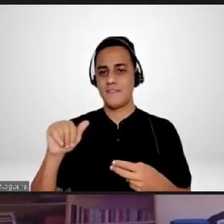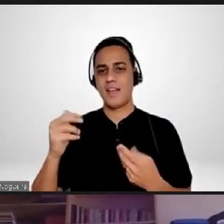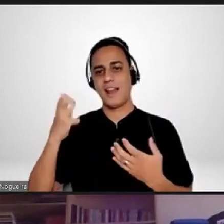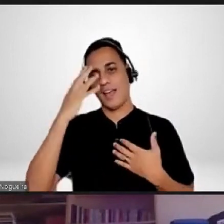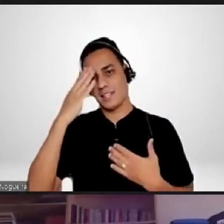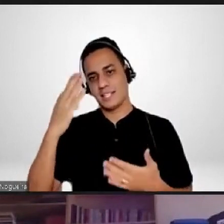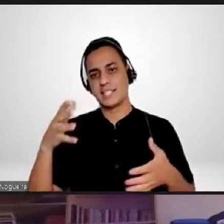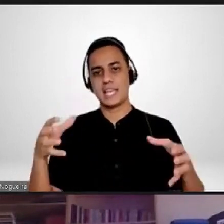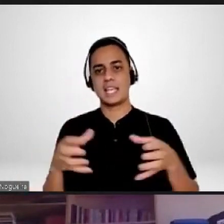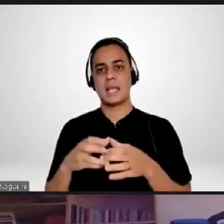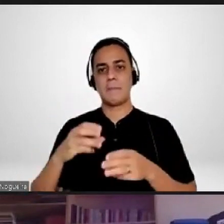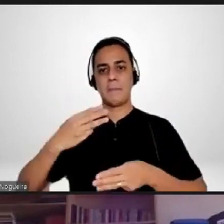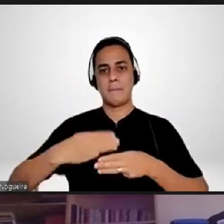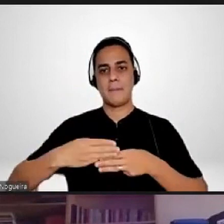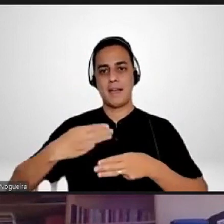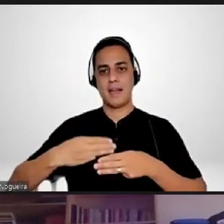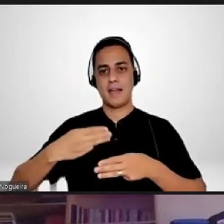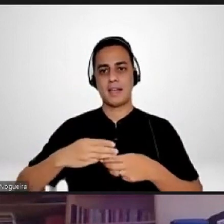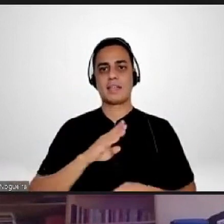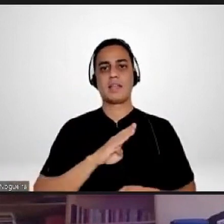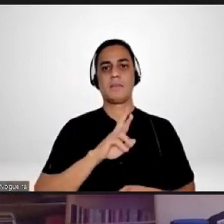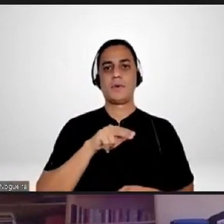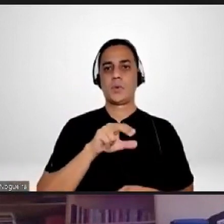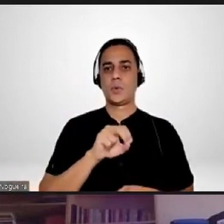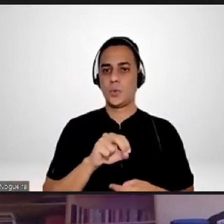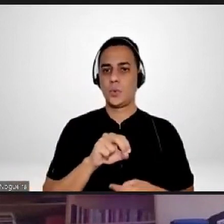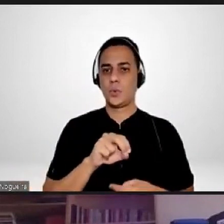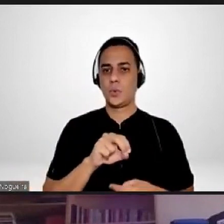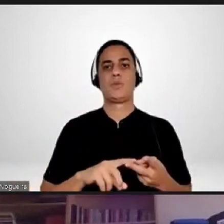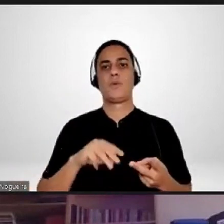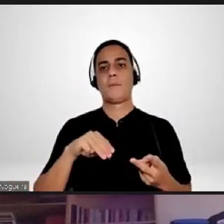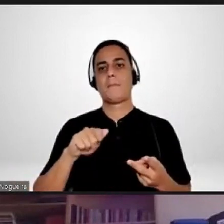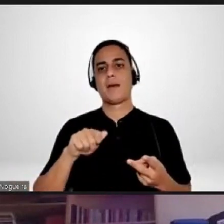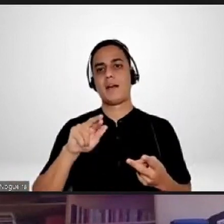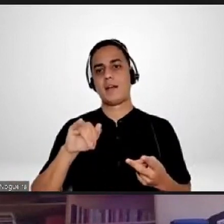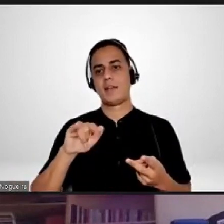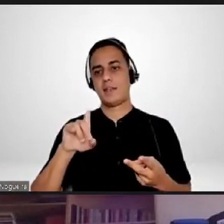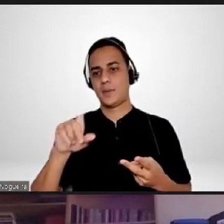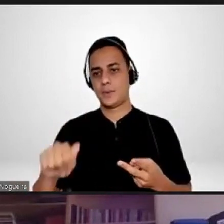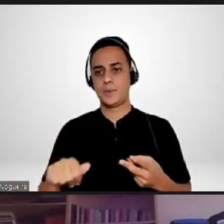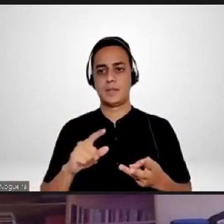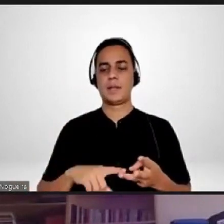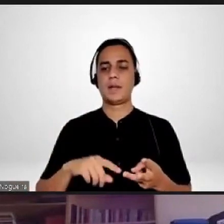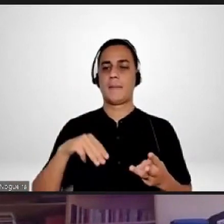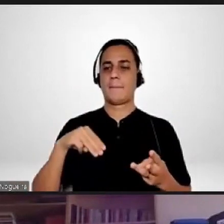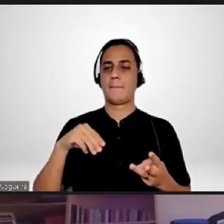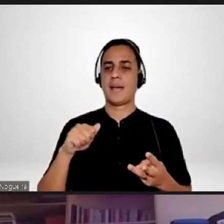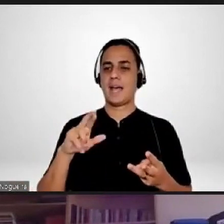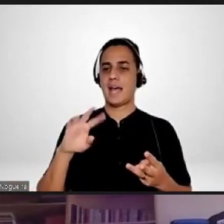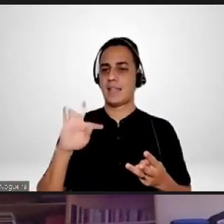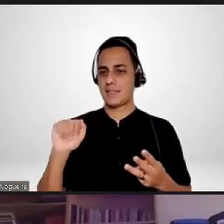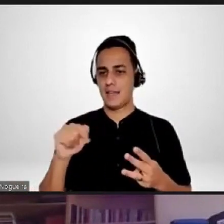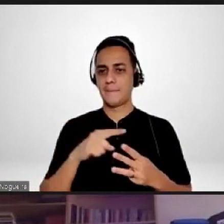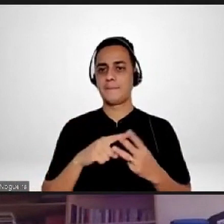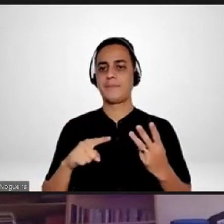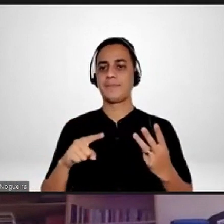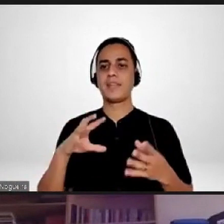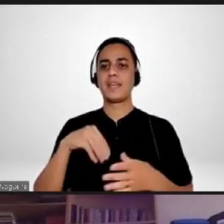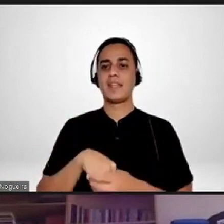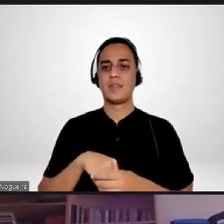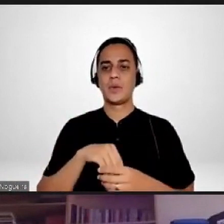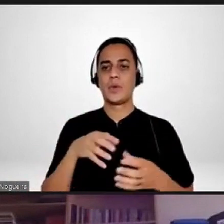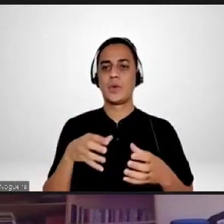MAC, ao Bruno Calada, a Marilda Giaforov, a Marta Tilento, que são da TI do MAC, elas